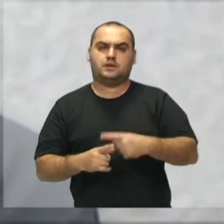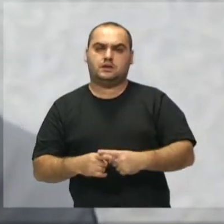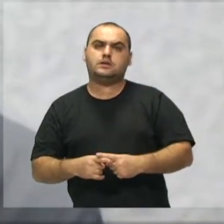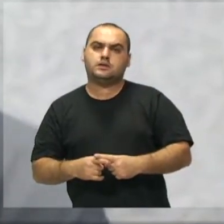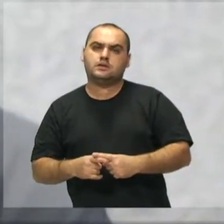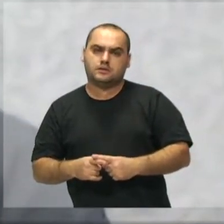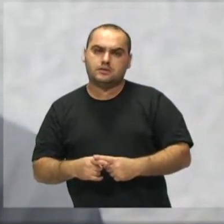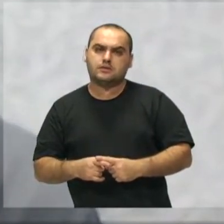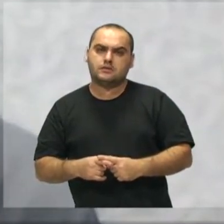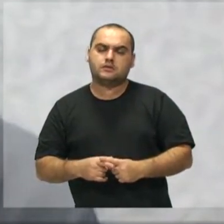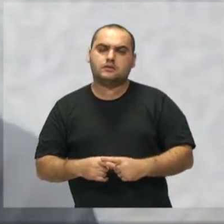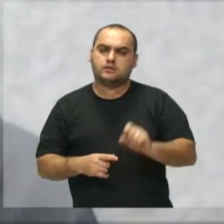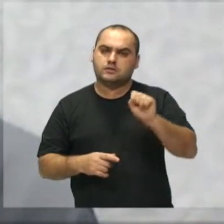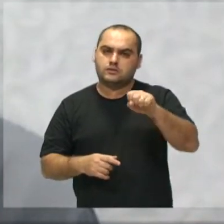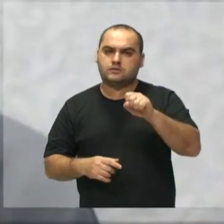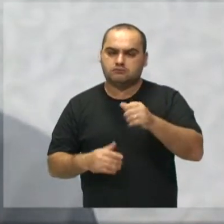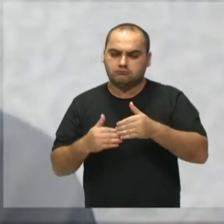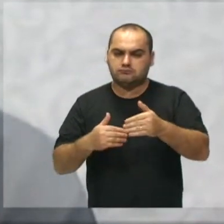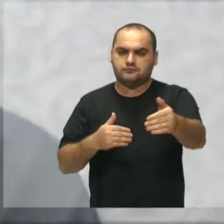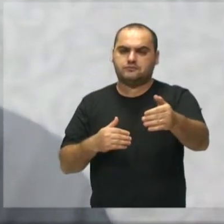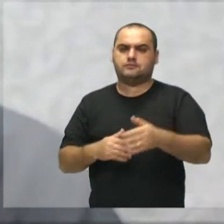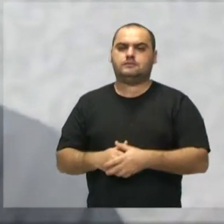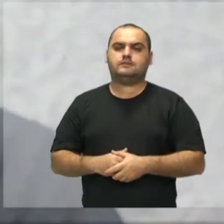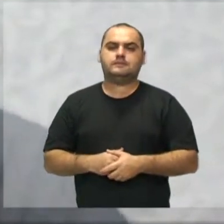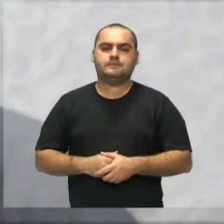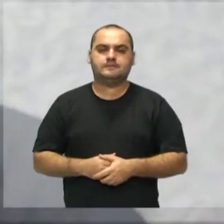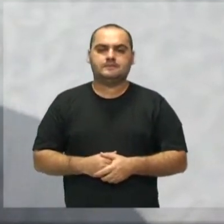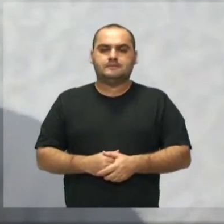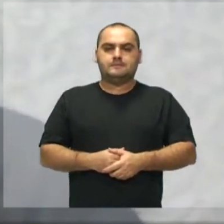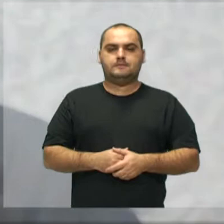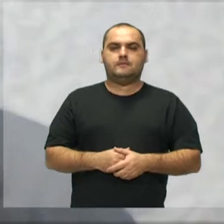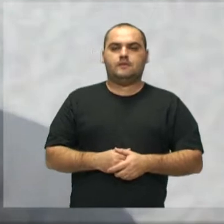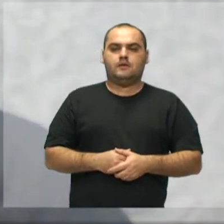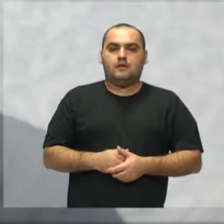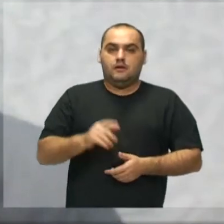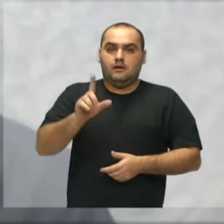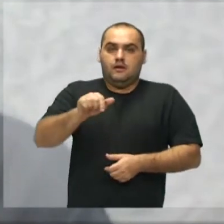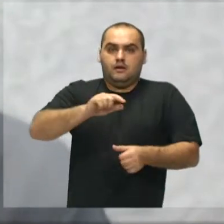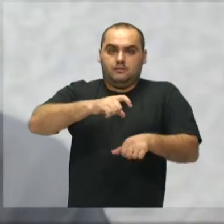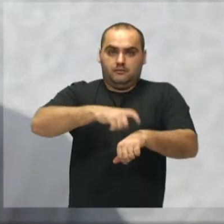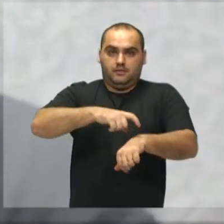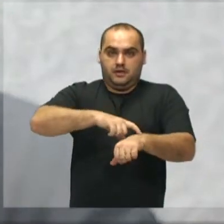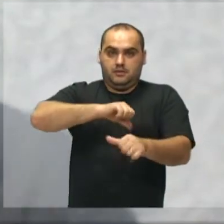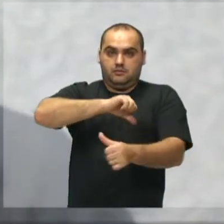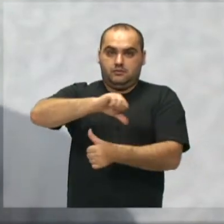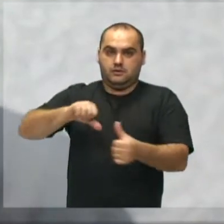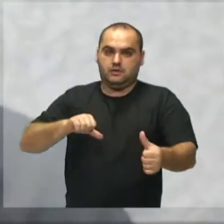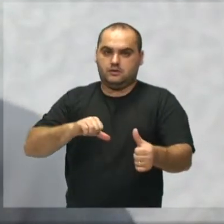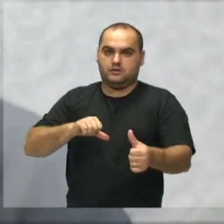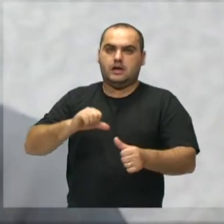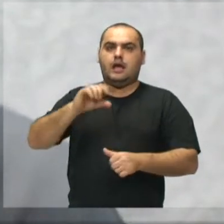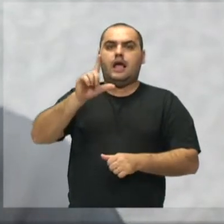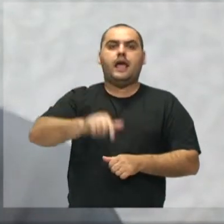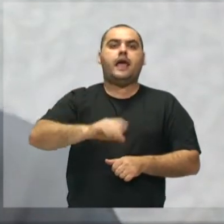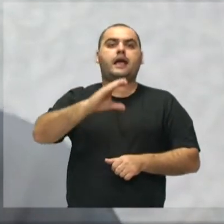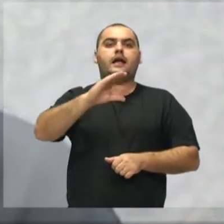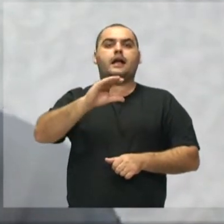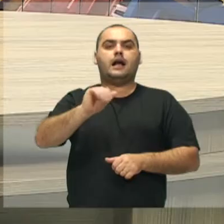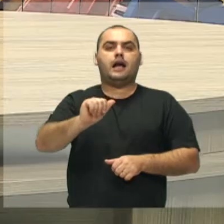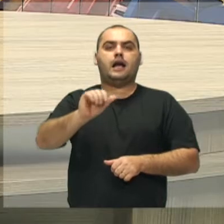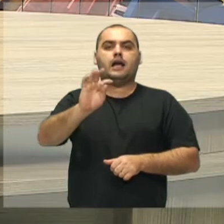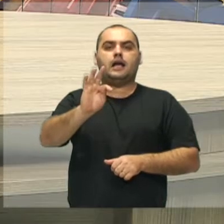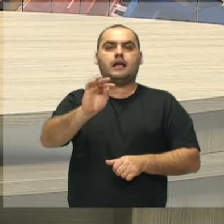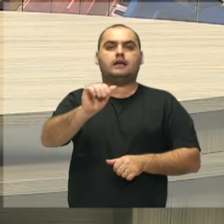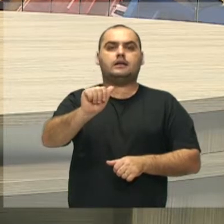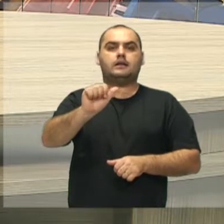de voto de locais. E esse é o período ainda da transição. Estamos numa catarse. A gente